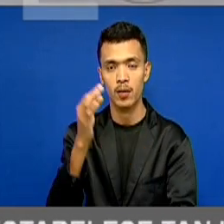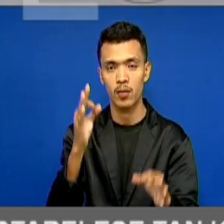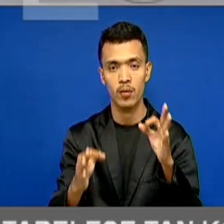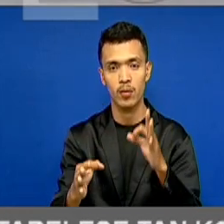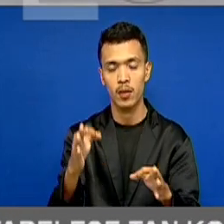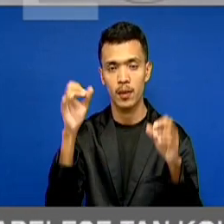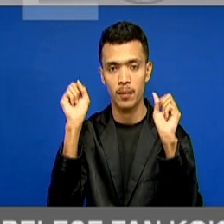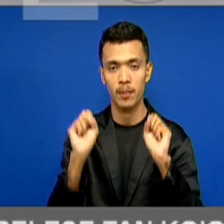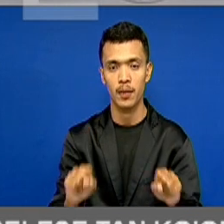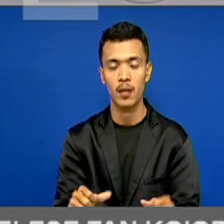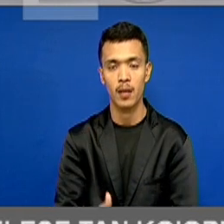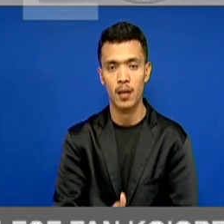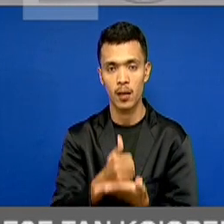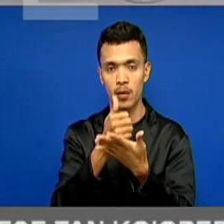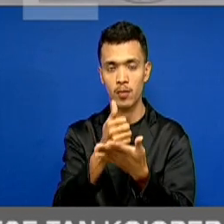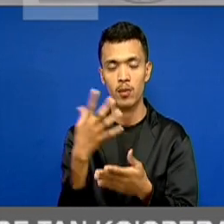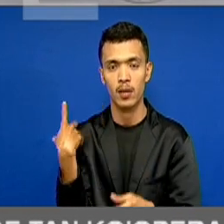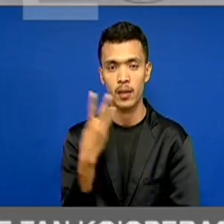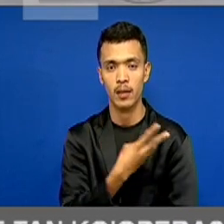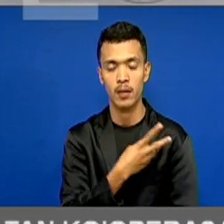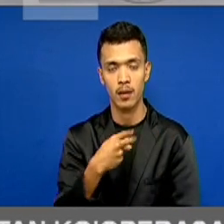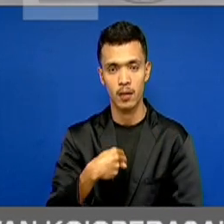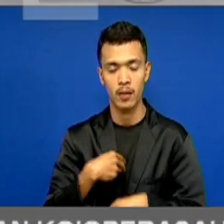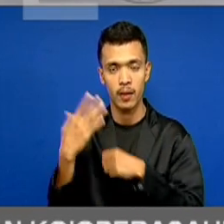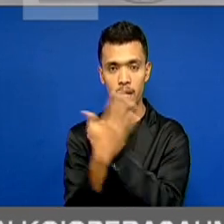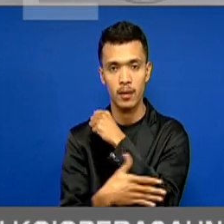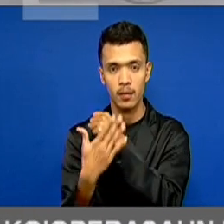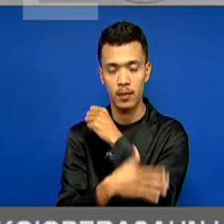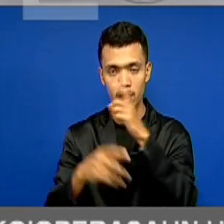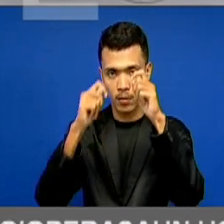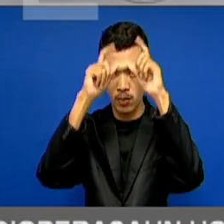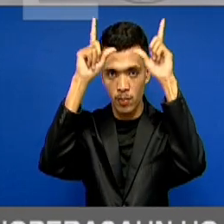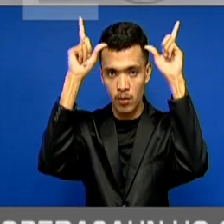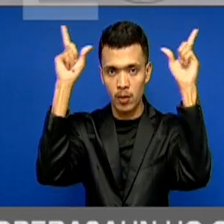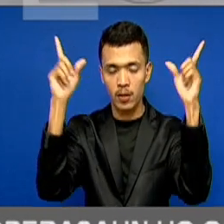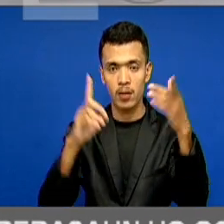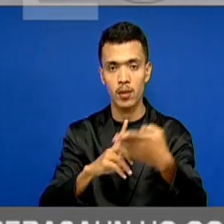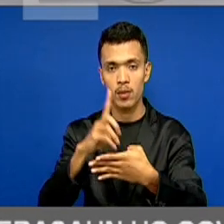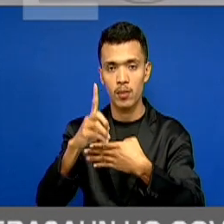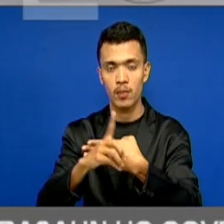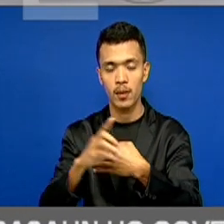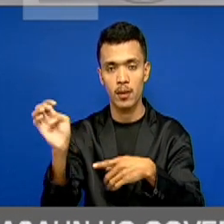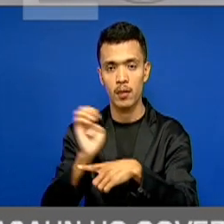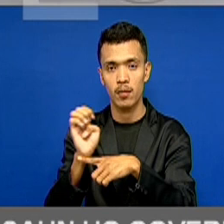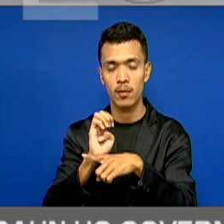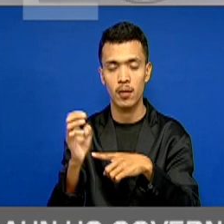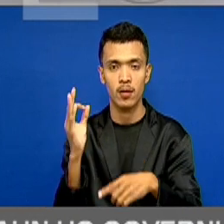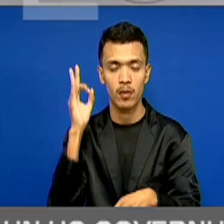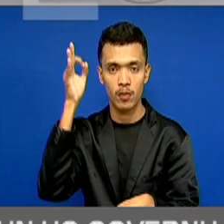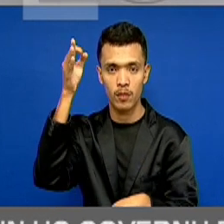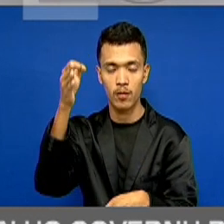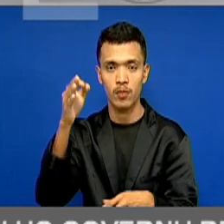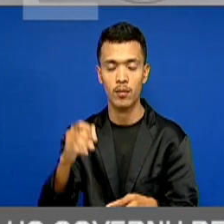halo contribución va a tener nación Timor-Leste, Liliu va a desenvolver la economía, va a ir al futuro. Tenemos oportunidad de que para,